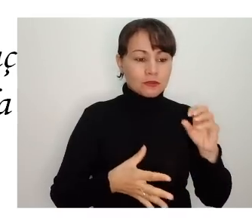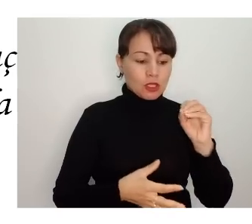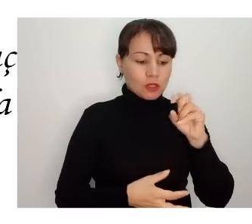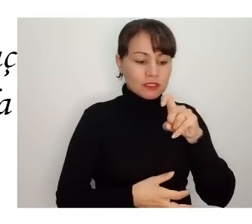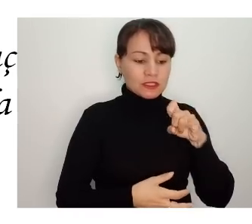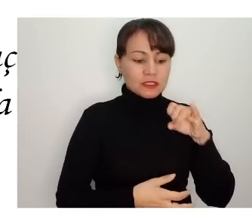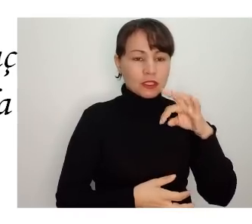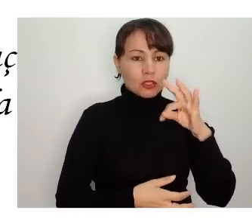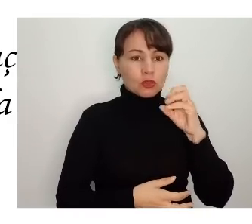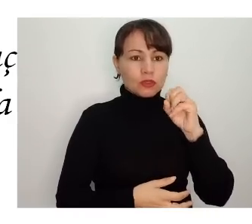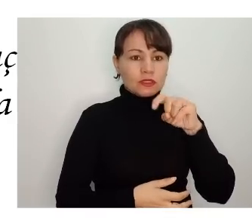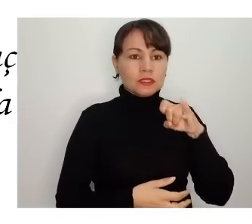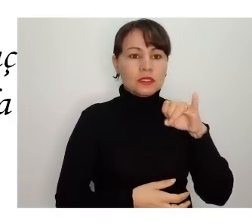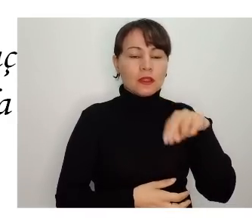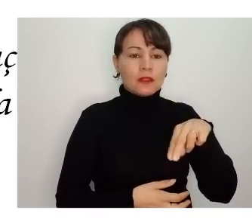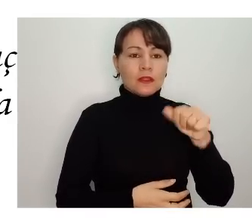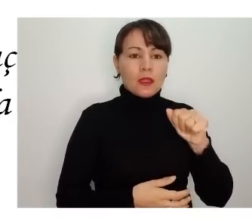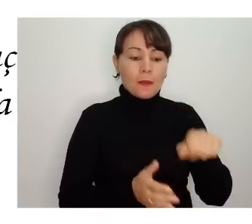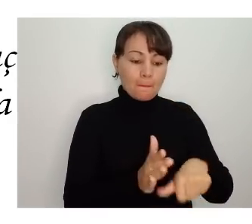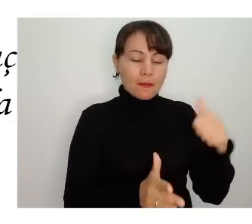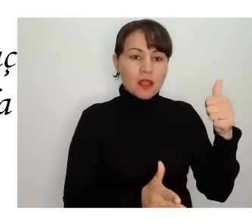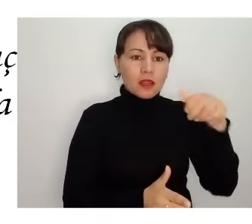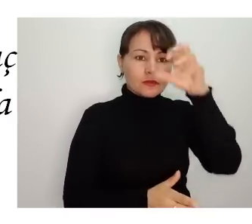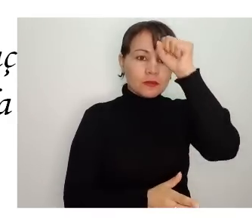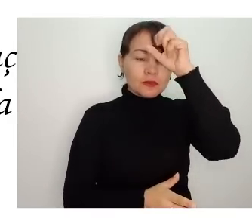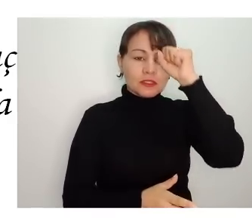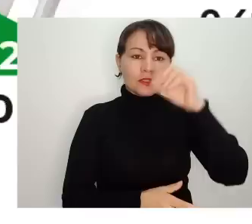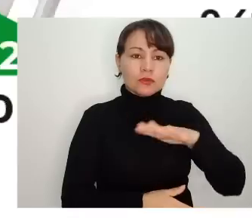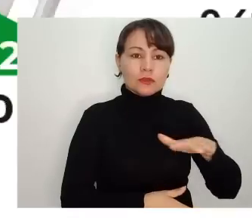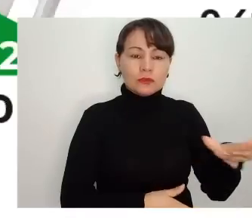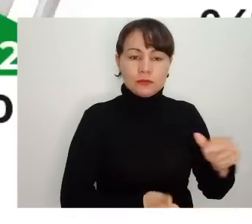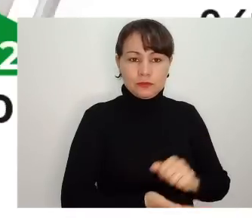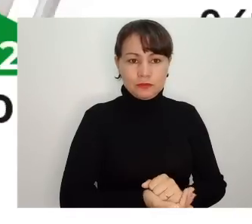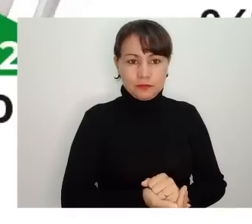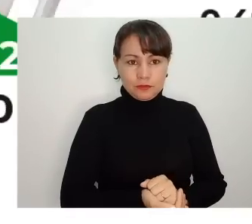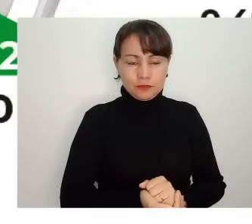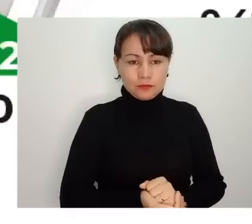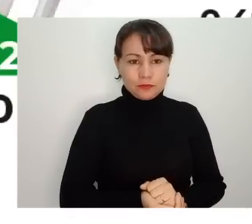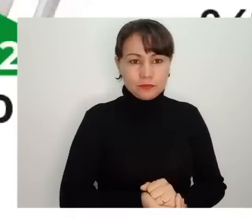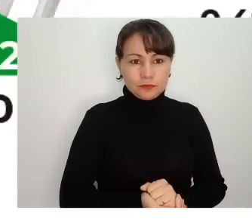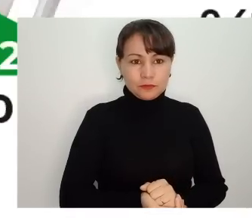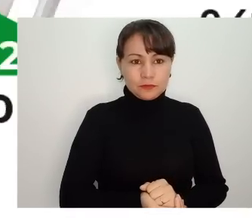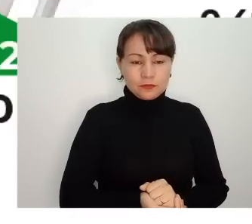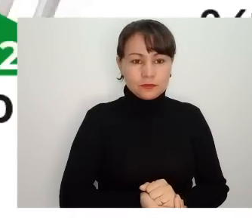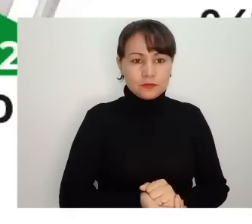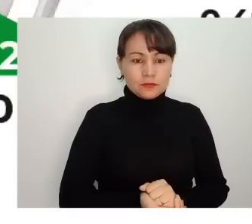de ocitocina e melhora o aprendizado do aluno.